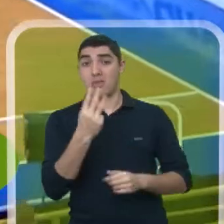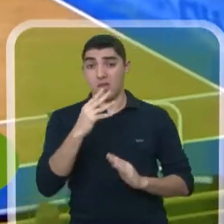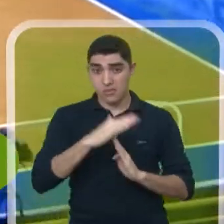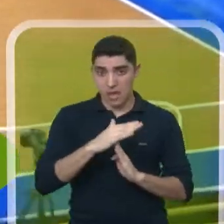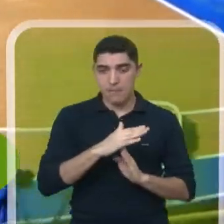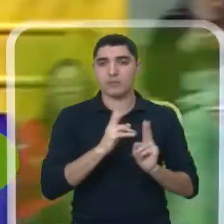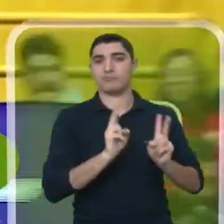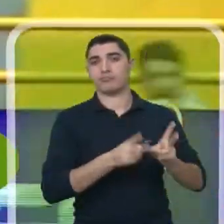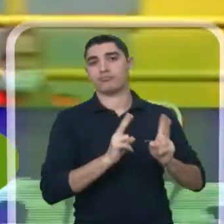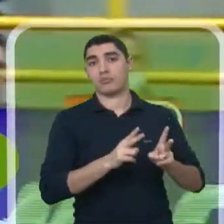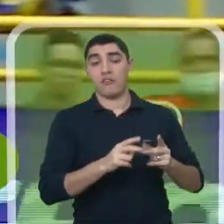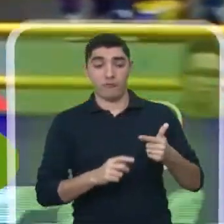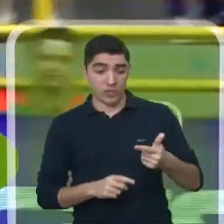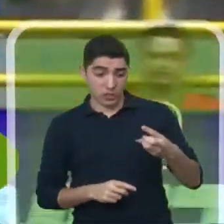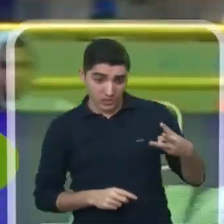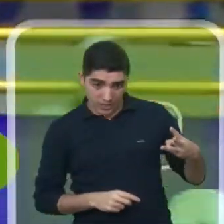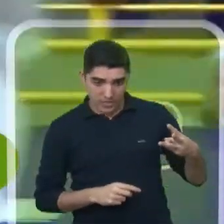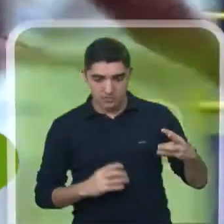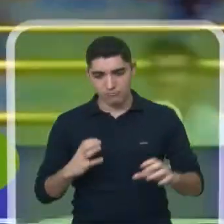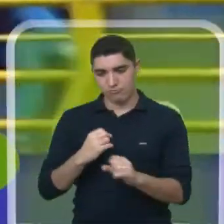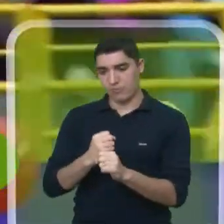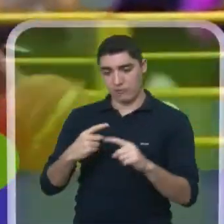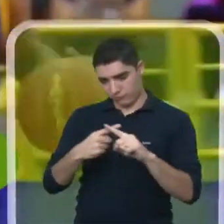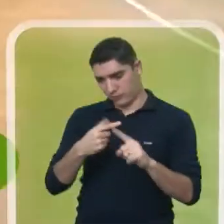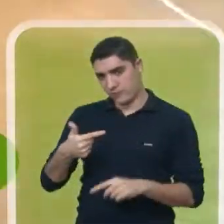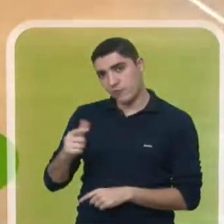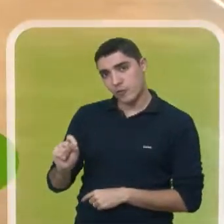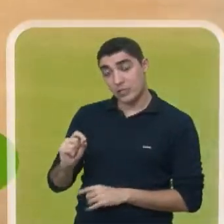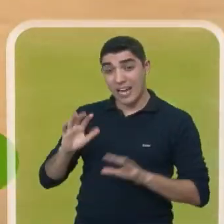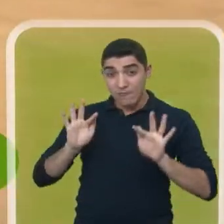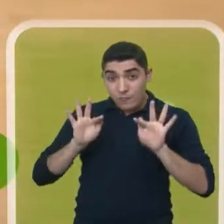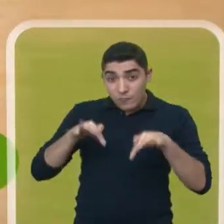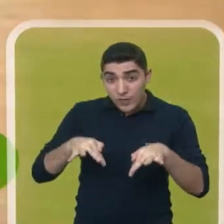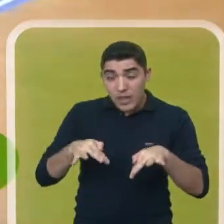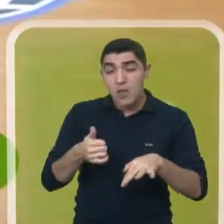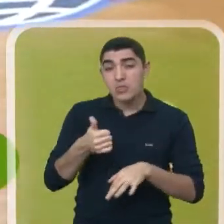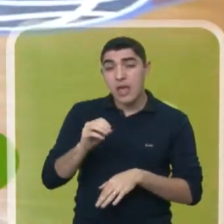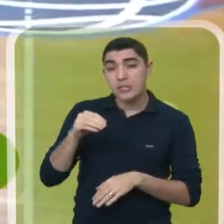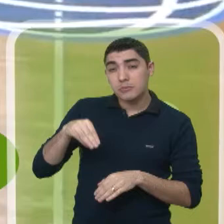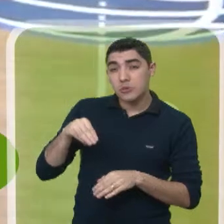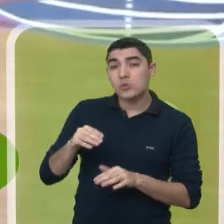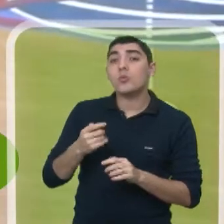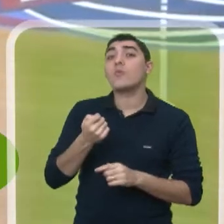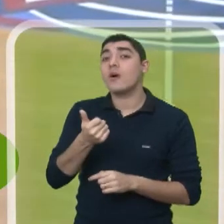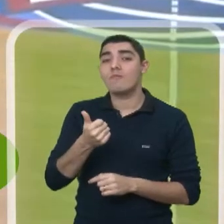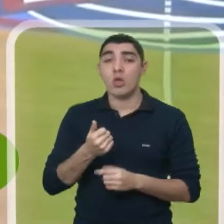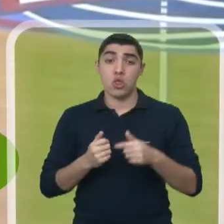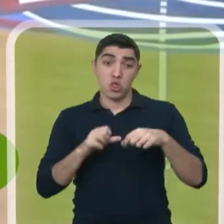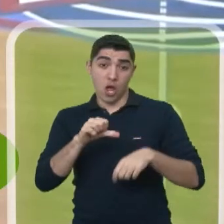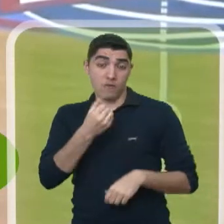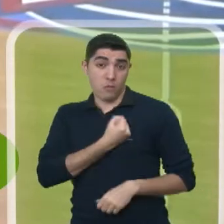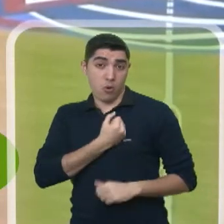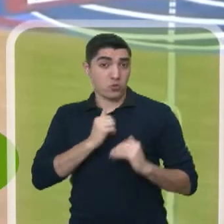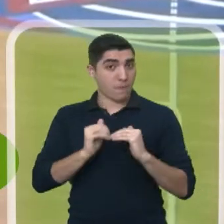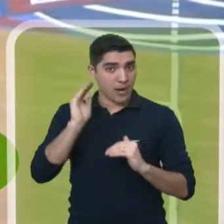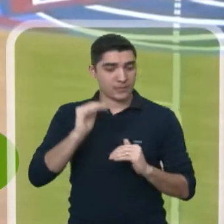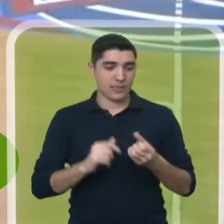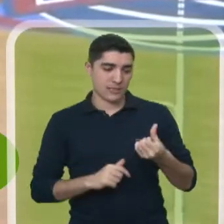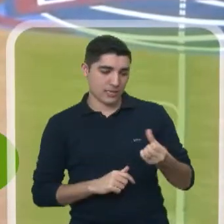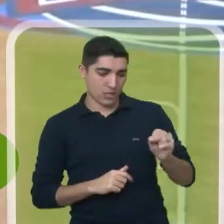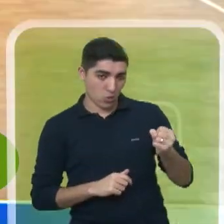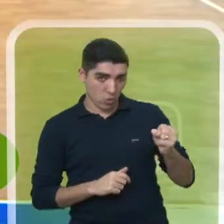período por 23-20, levando a partida para os últimos 10 minutos com 9 de vantagem,